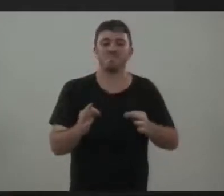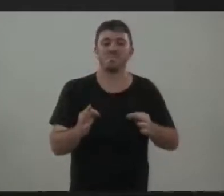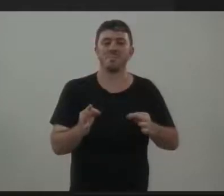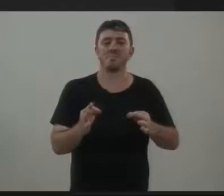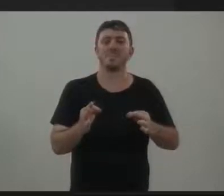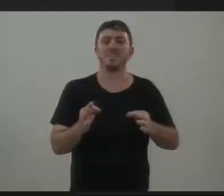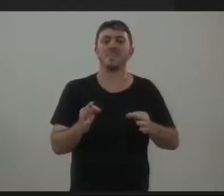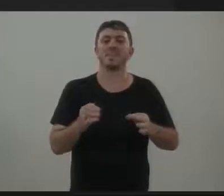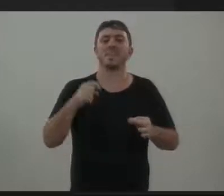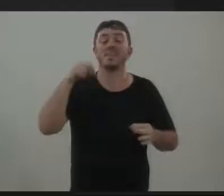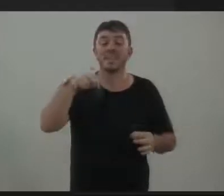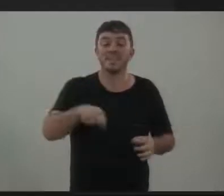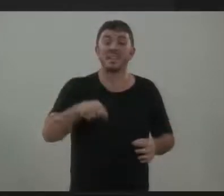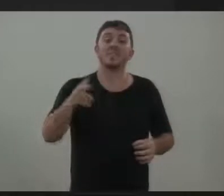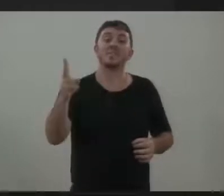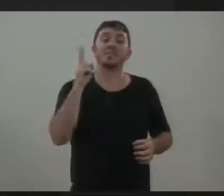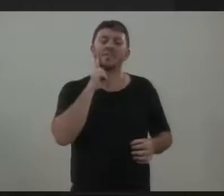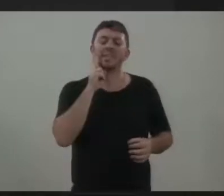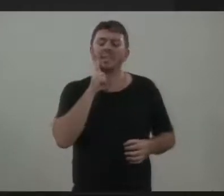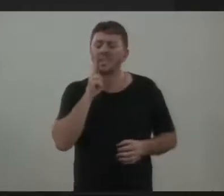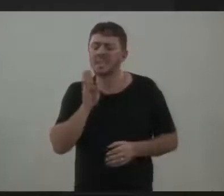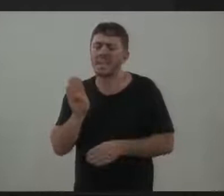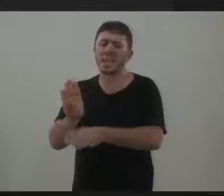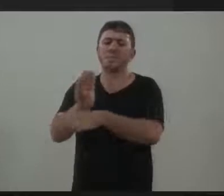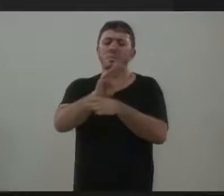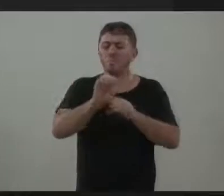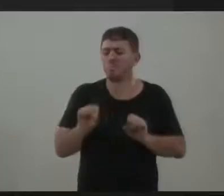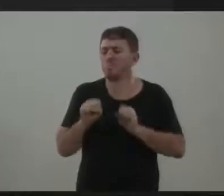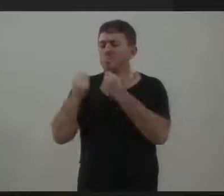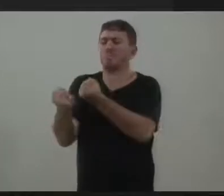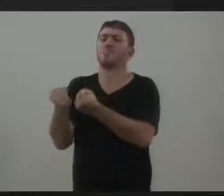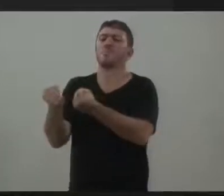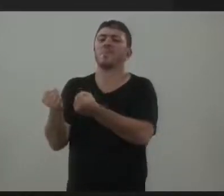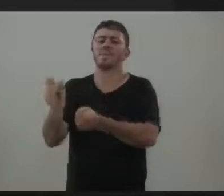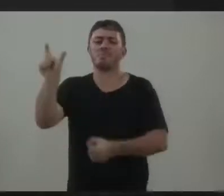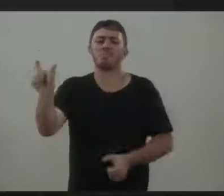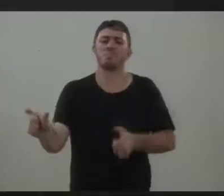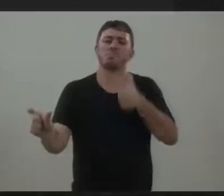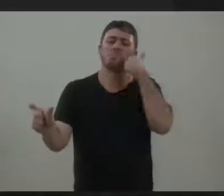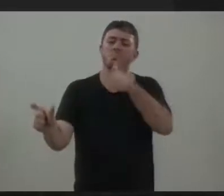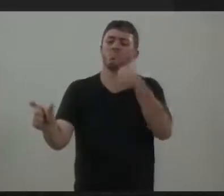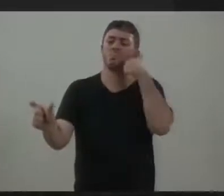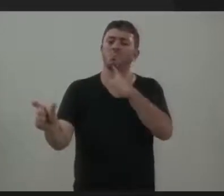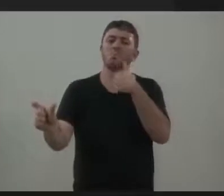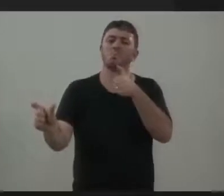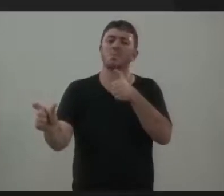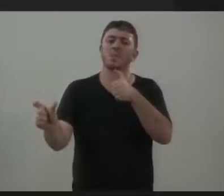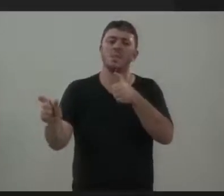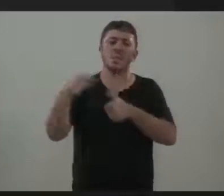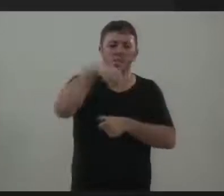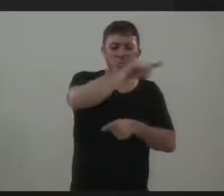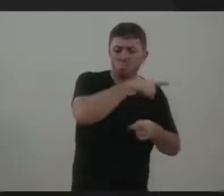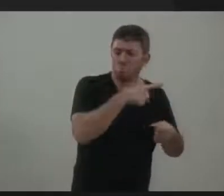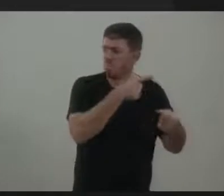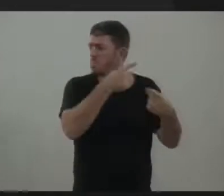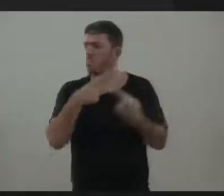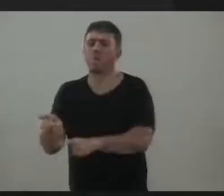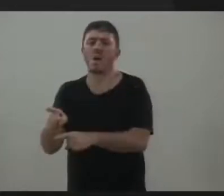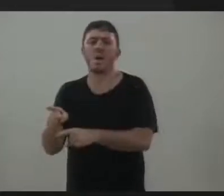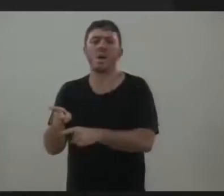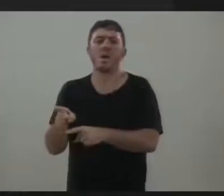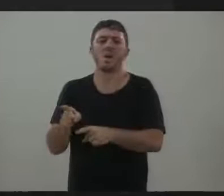a diferença para as mulheres, principalmente aquelas que são vítimas